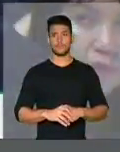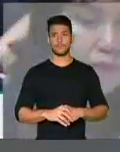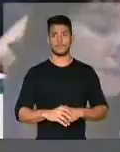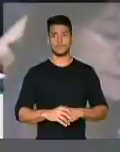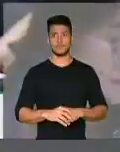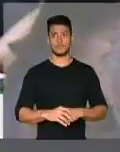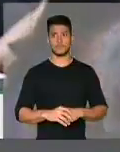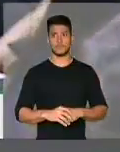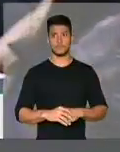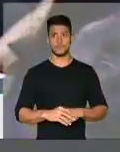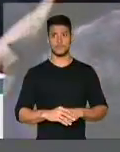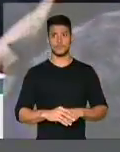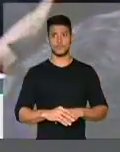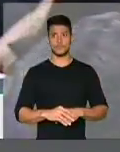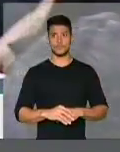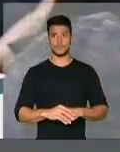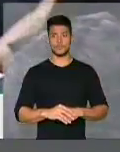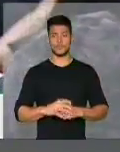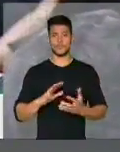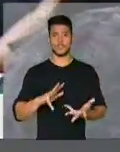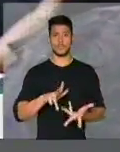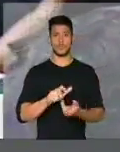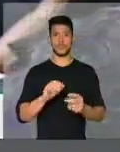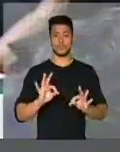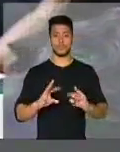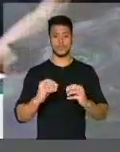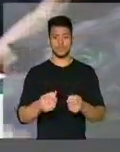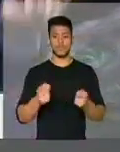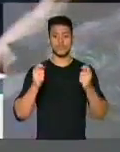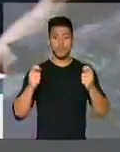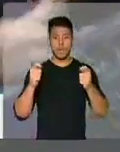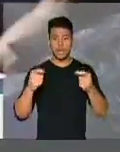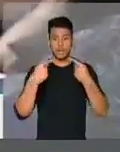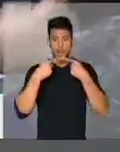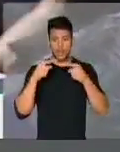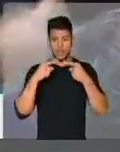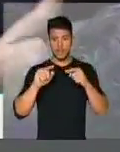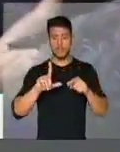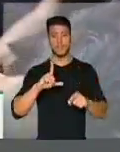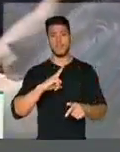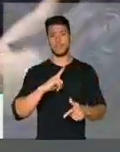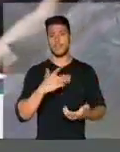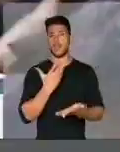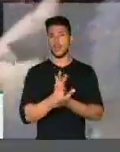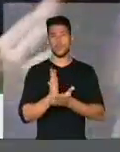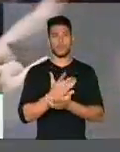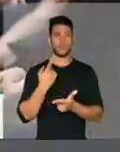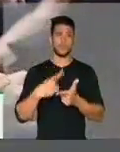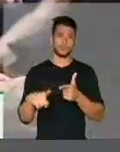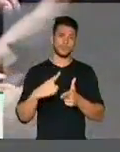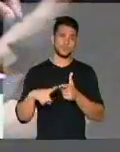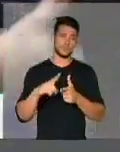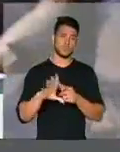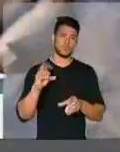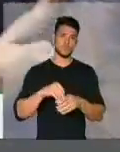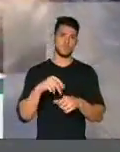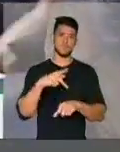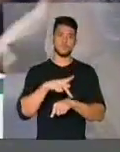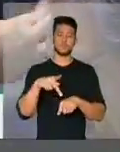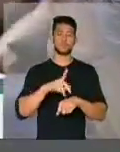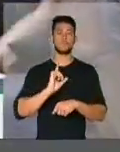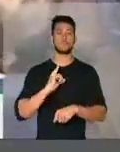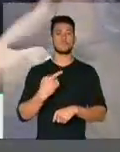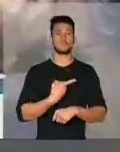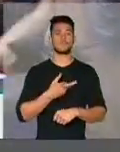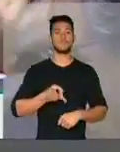sem provas, e o mundo inteiro está em manifestação no dia de hoje, há uma anormalidade nesse país,